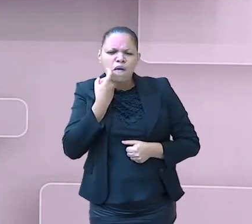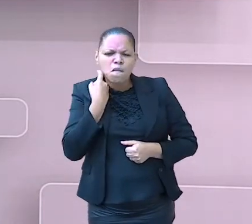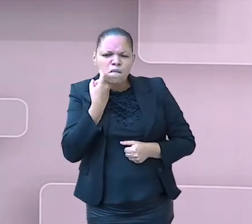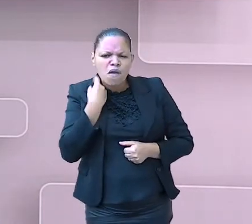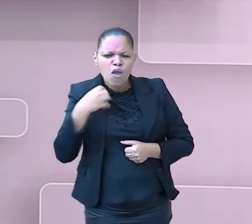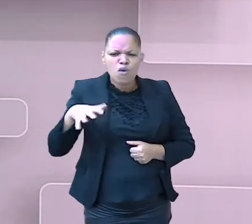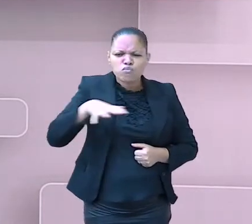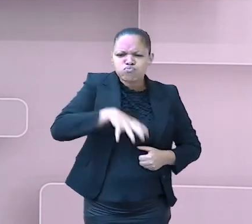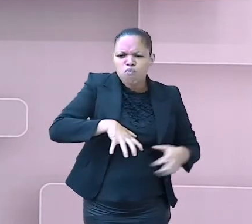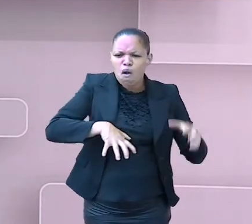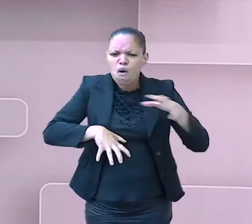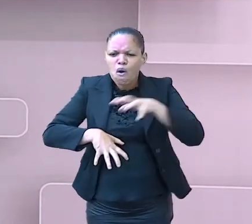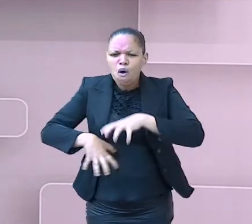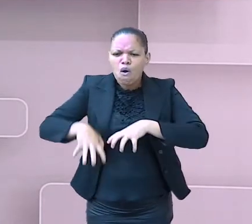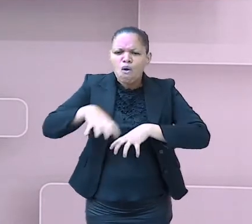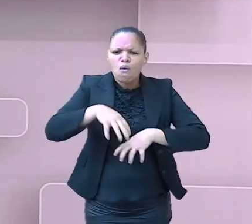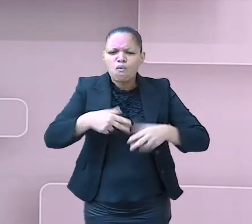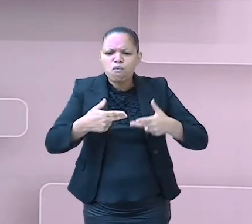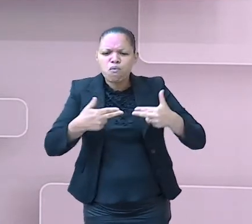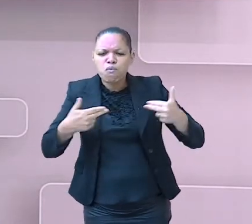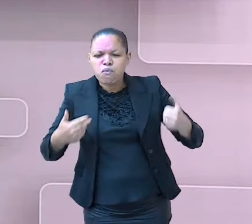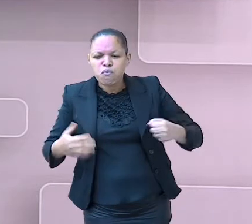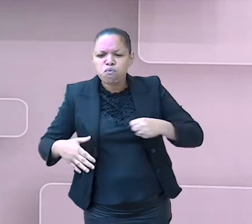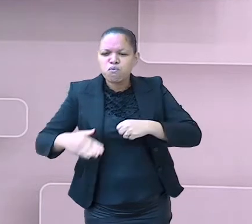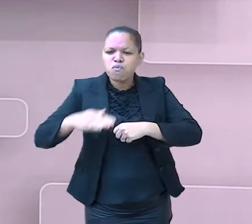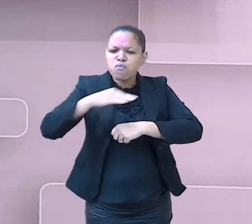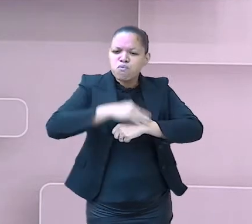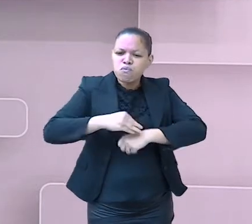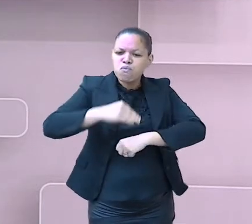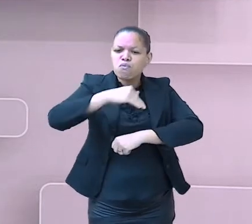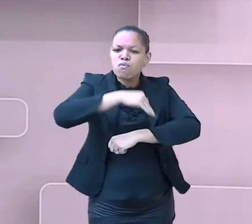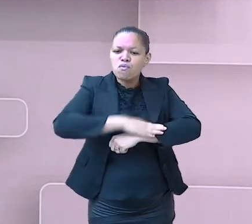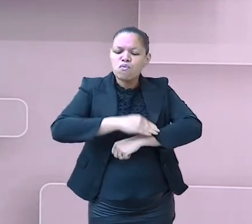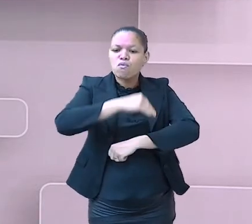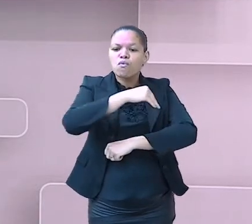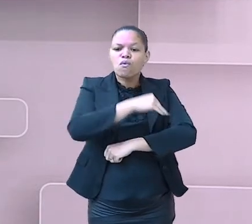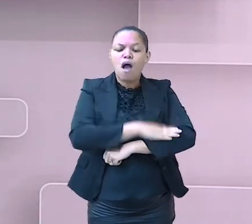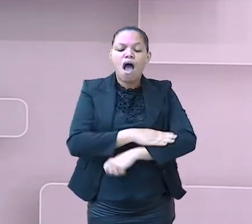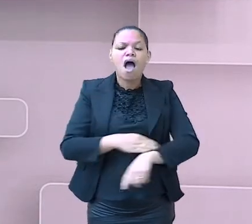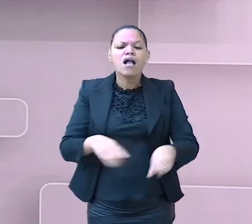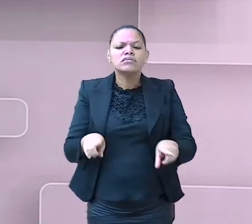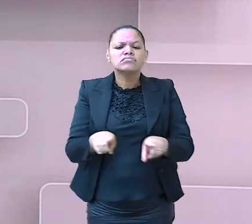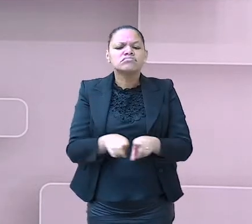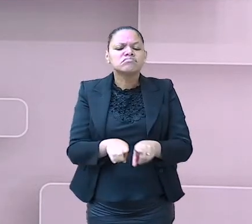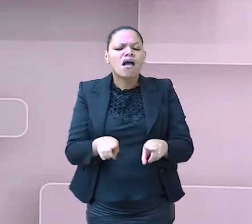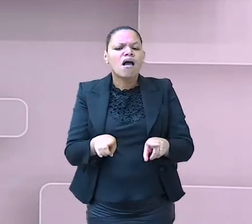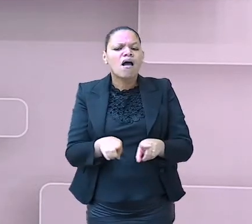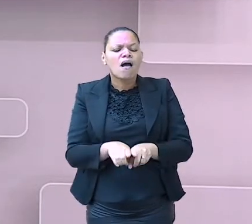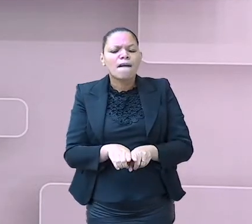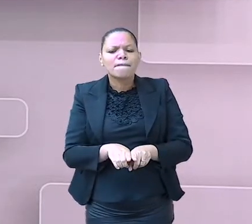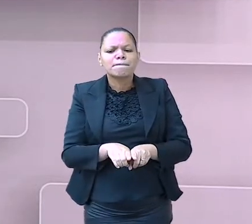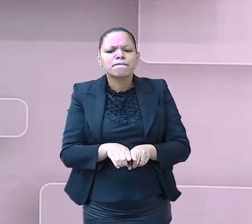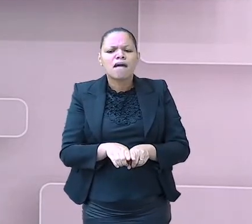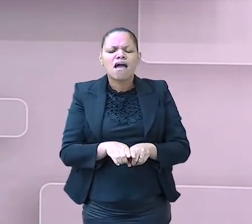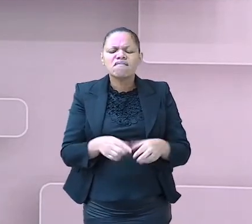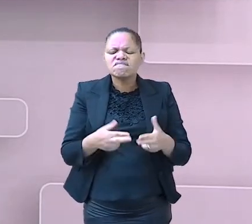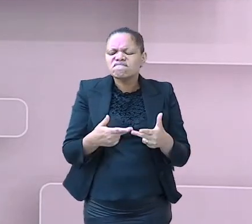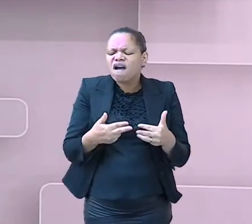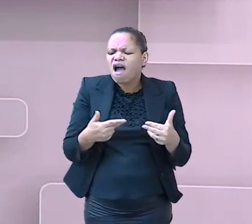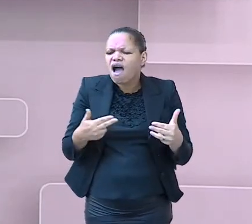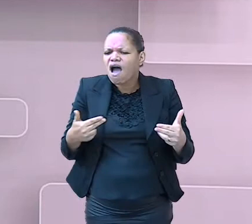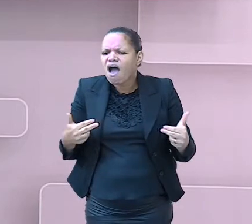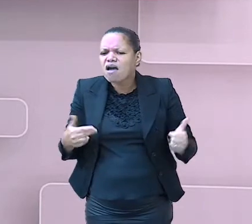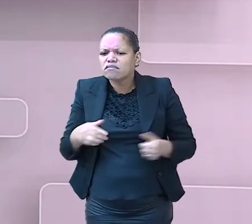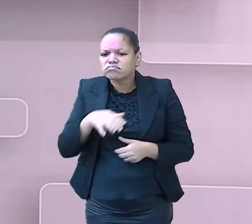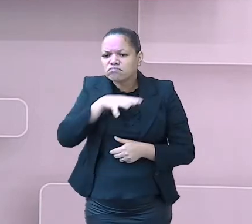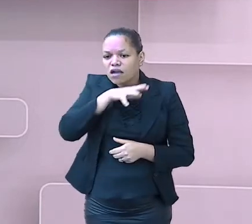agora encerramos essa parte do estudo e nós vamos falar sobre os invertebrados nesta aula de